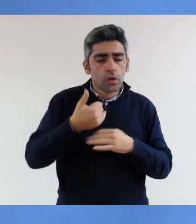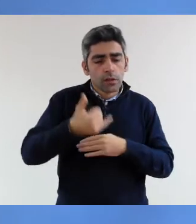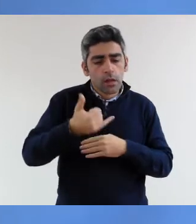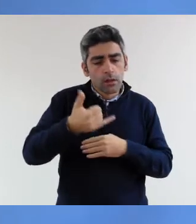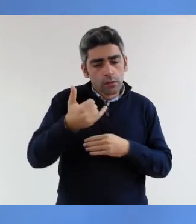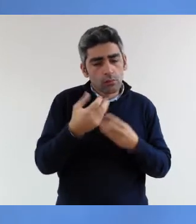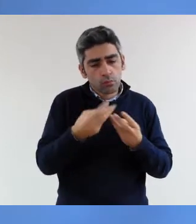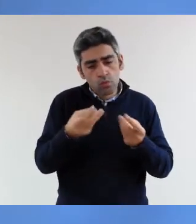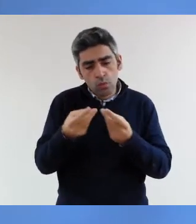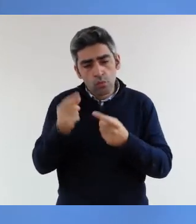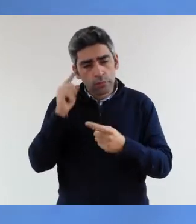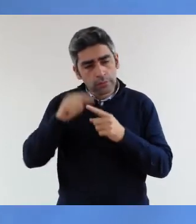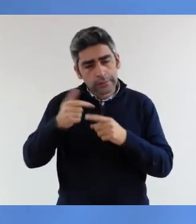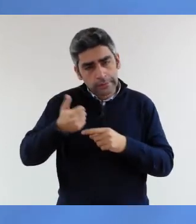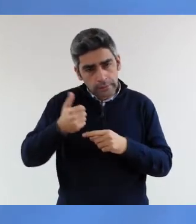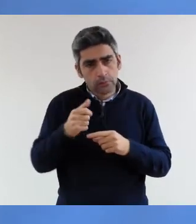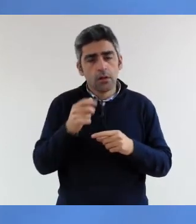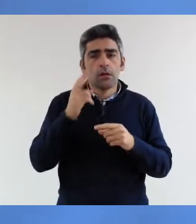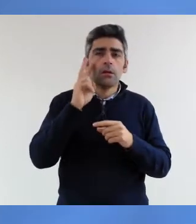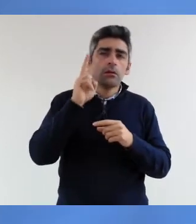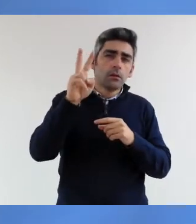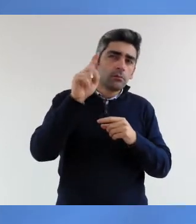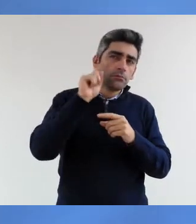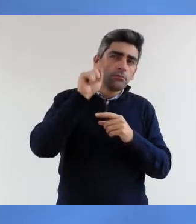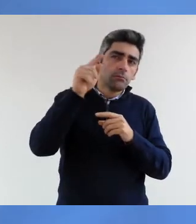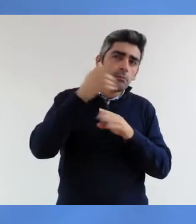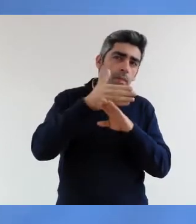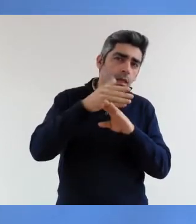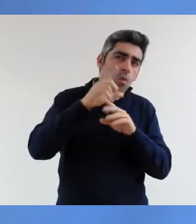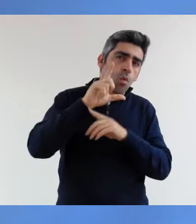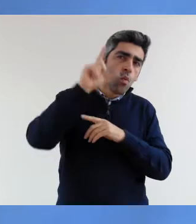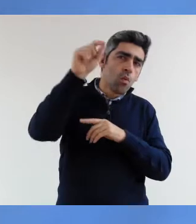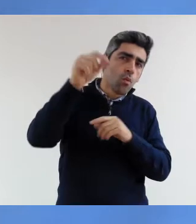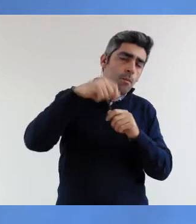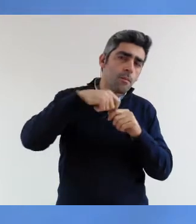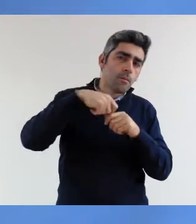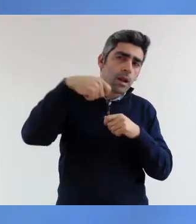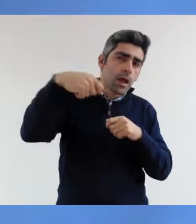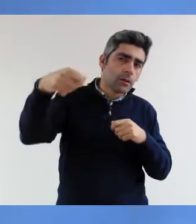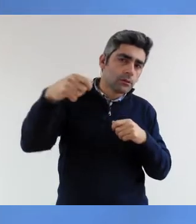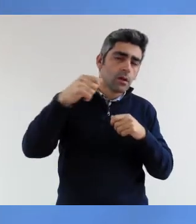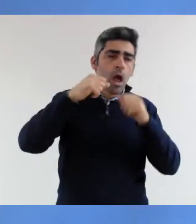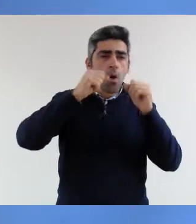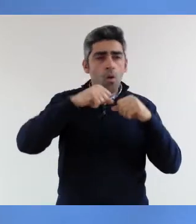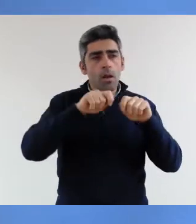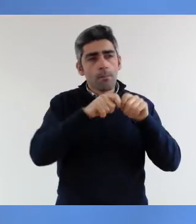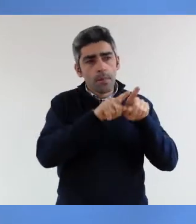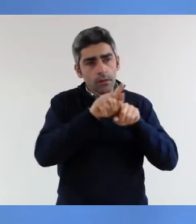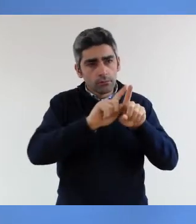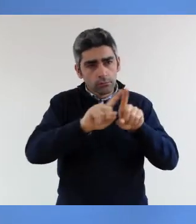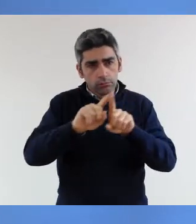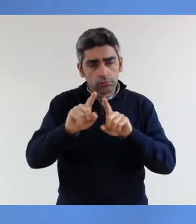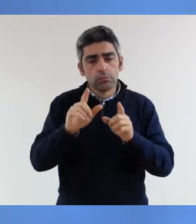ultrapassagem da gestão do dia-a-dia visão de médio longo prazo que convida a